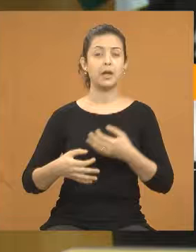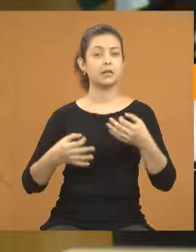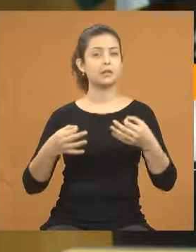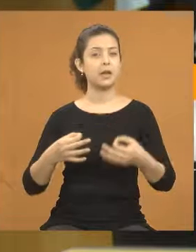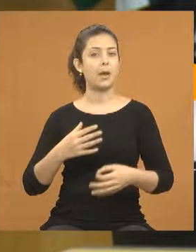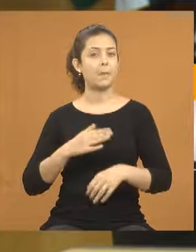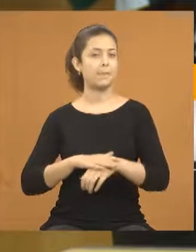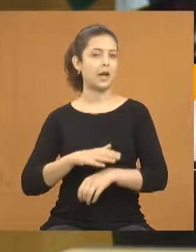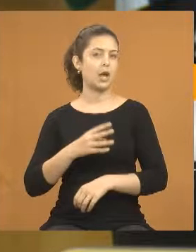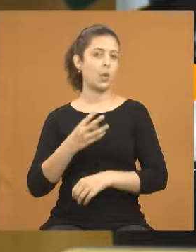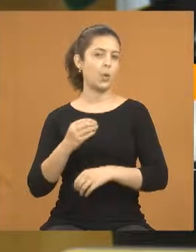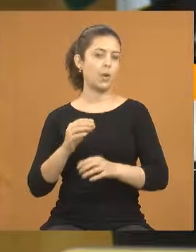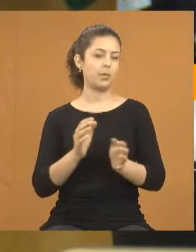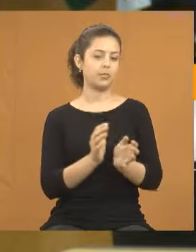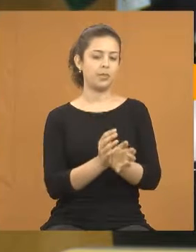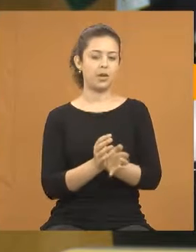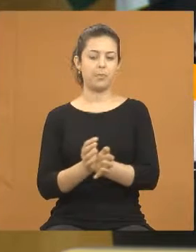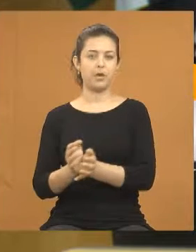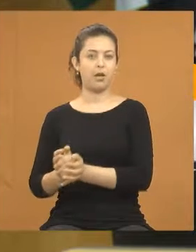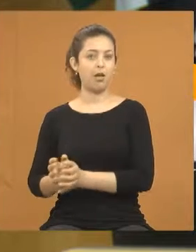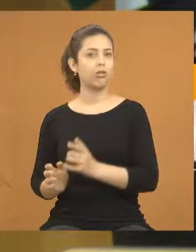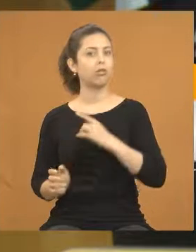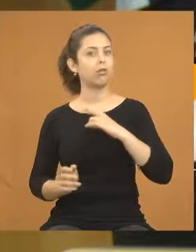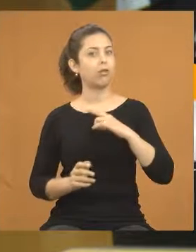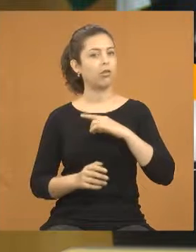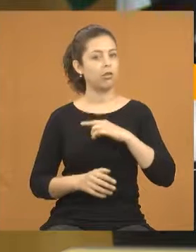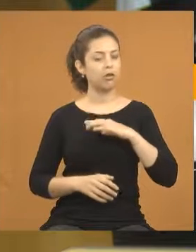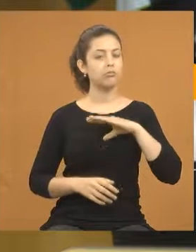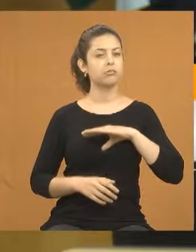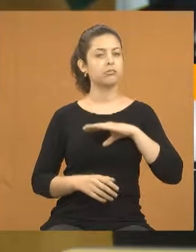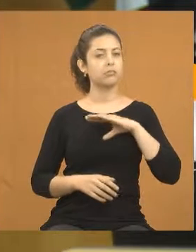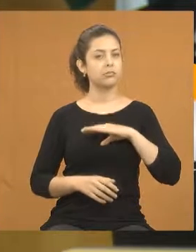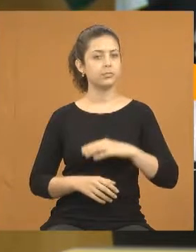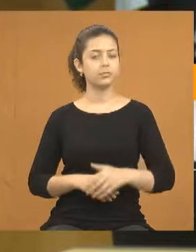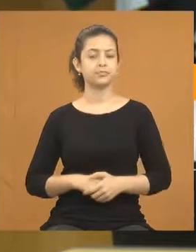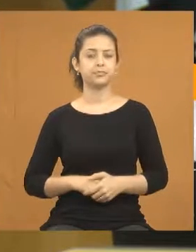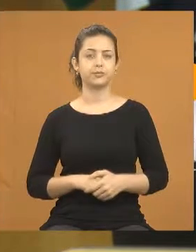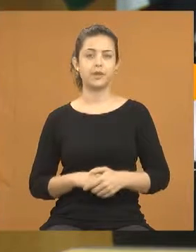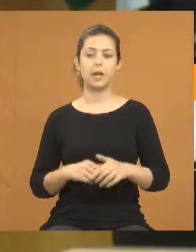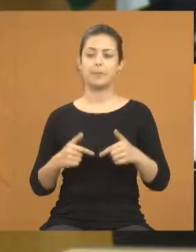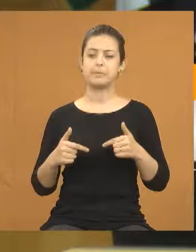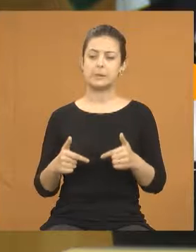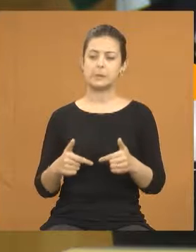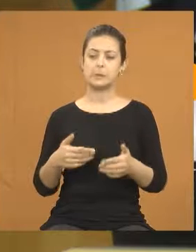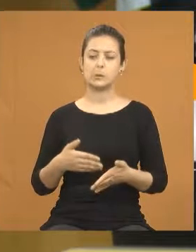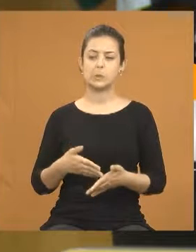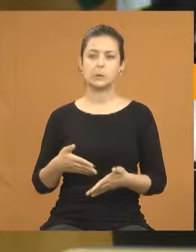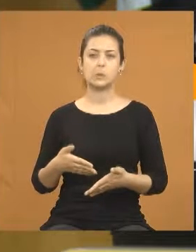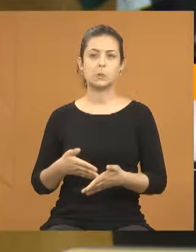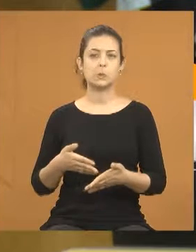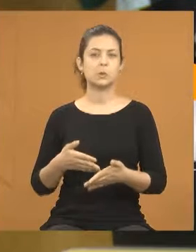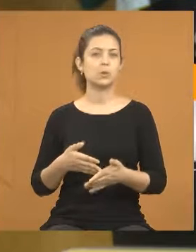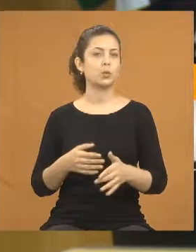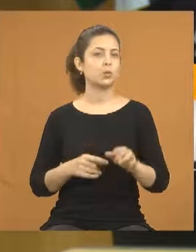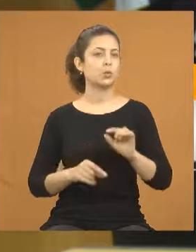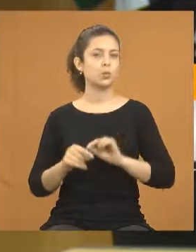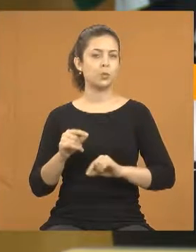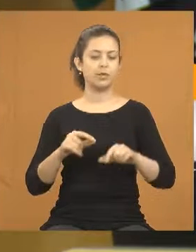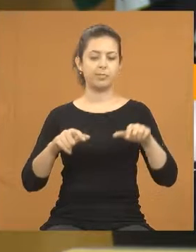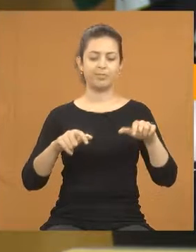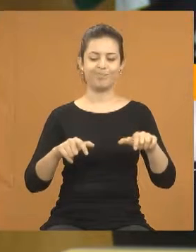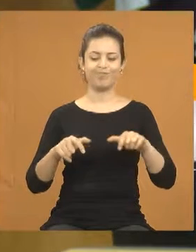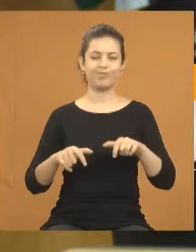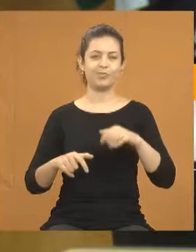existe mais de 40 times aqui na nossa cidade, e a gente enfrenta esse problema, que é o problema dos